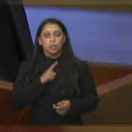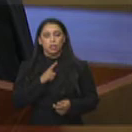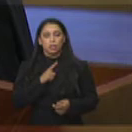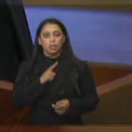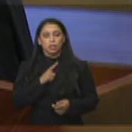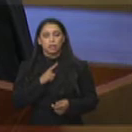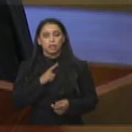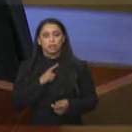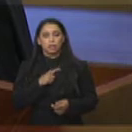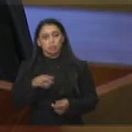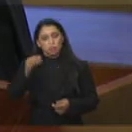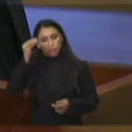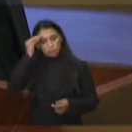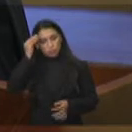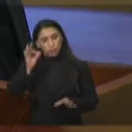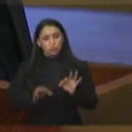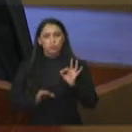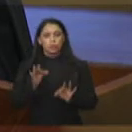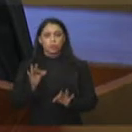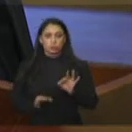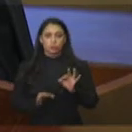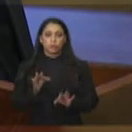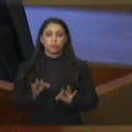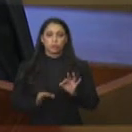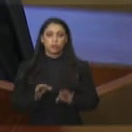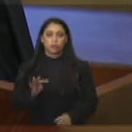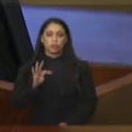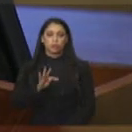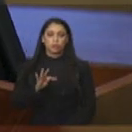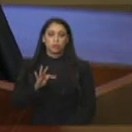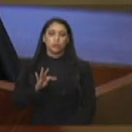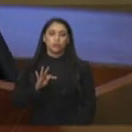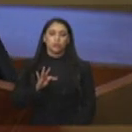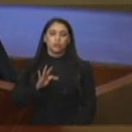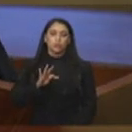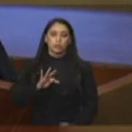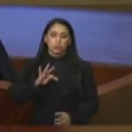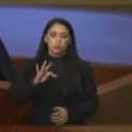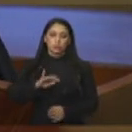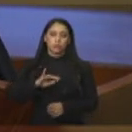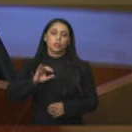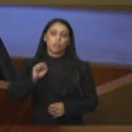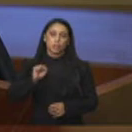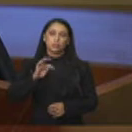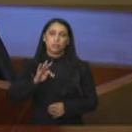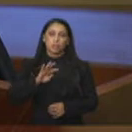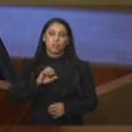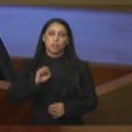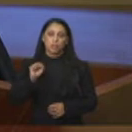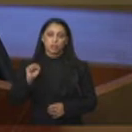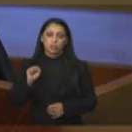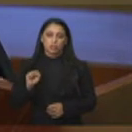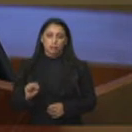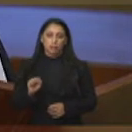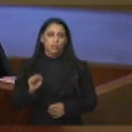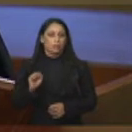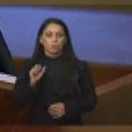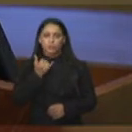do reconhecimento, em julgamento recente do Tribunal Pleno, da proteção de dados pessoais como direito